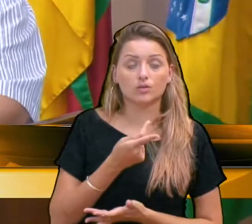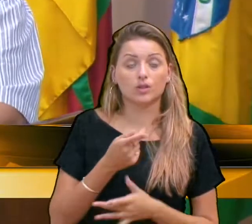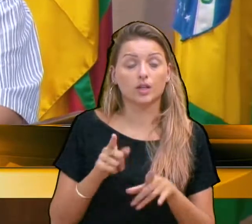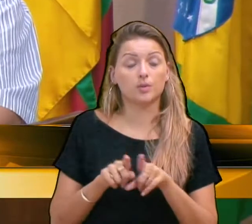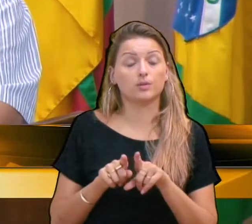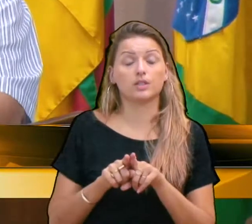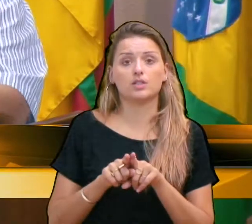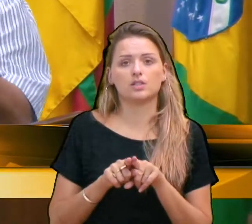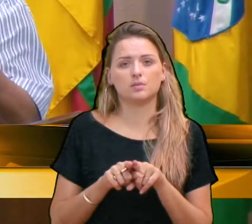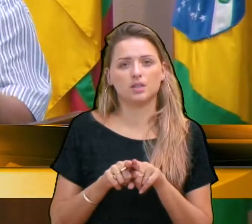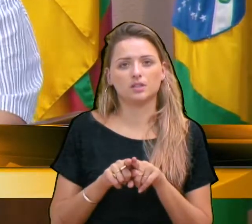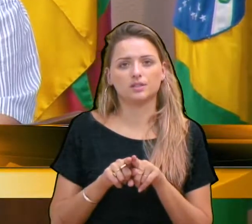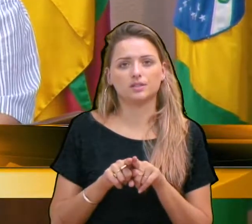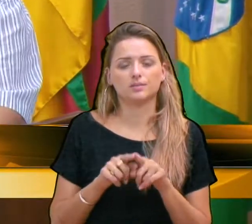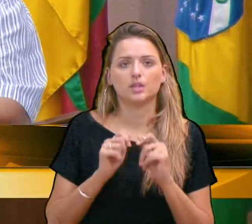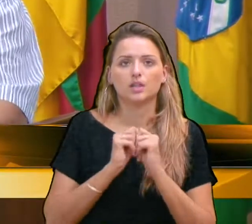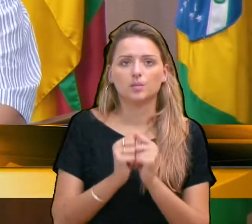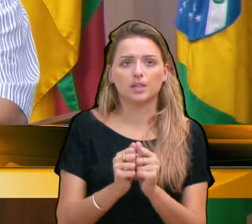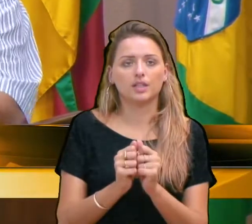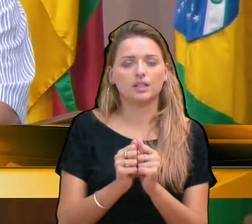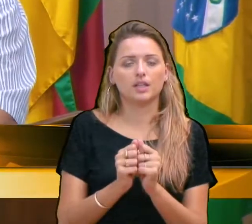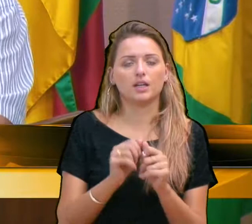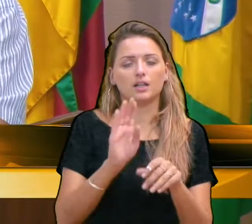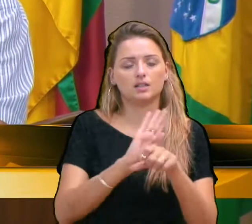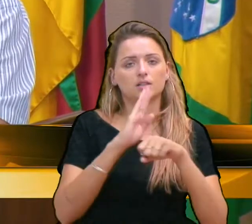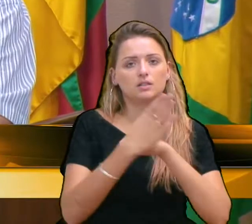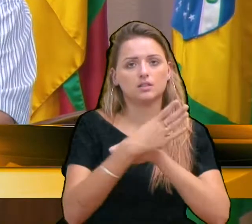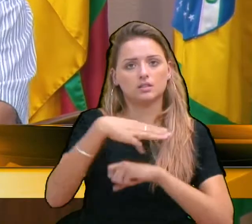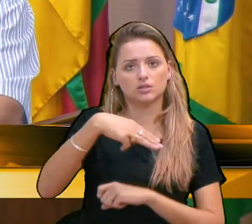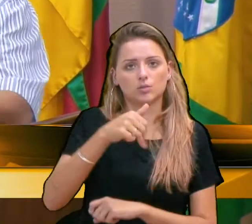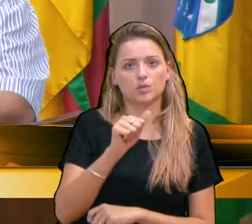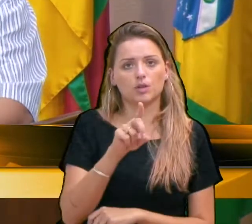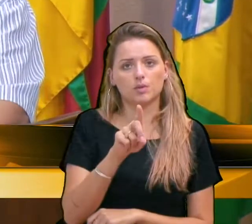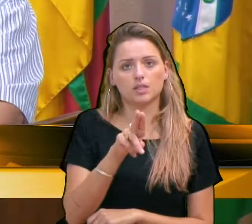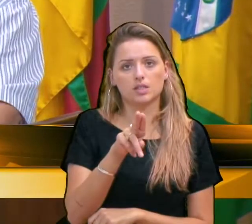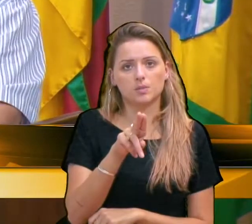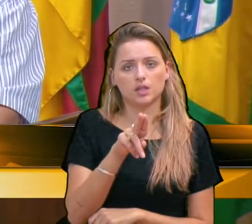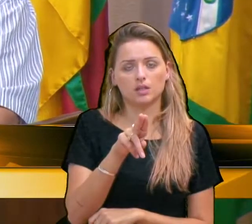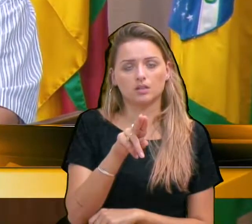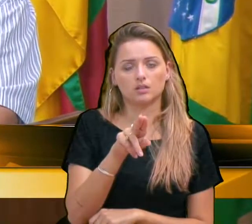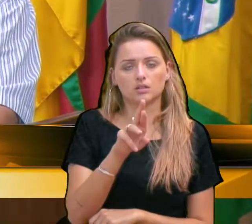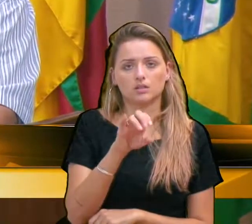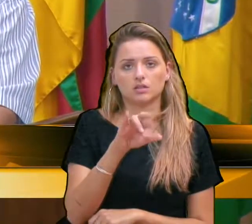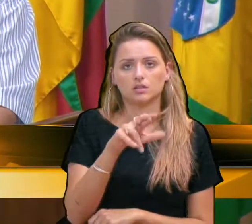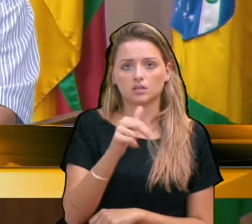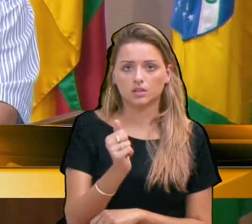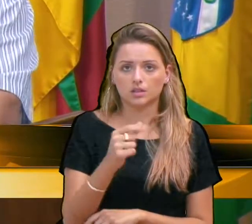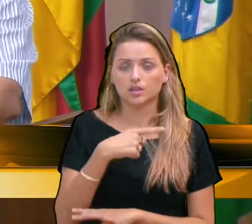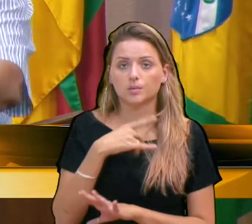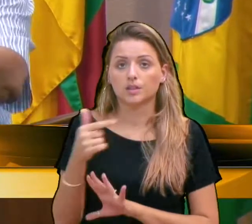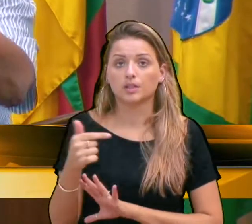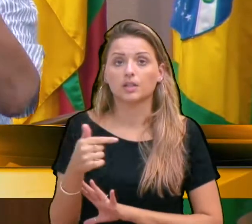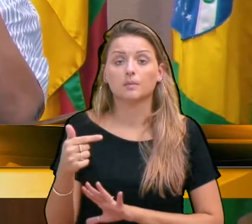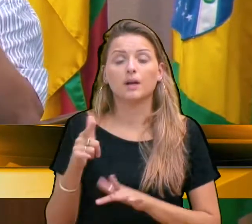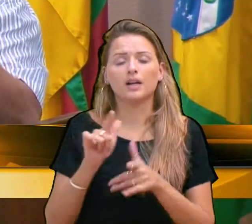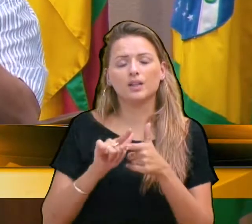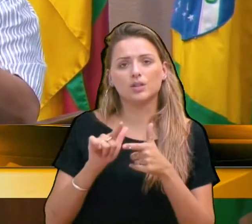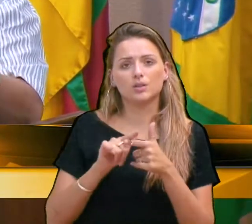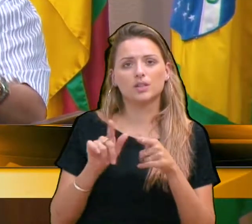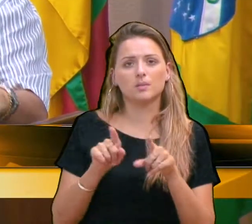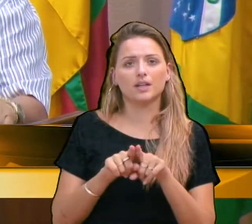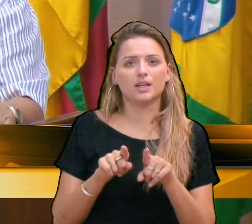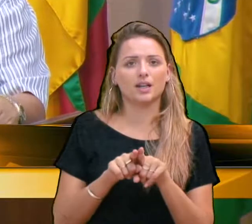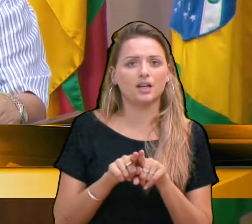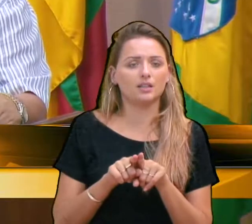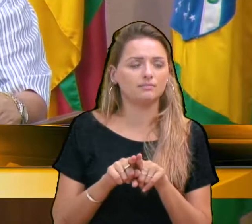a luta da comunidade do bairro Madureira para conseguir aquele centro comunitário. Começou